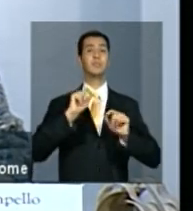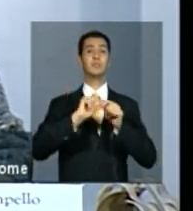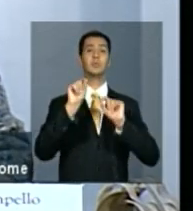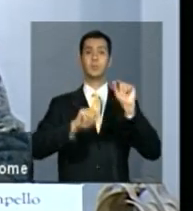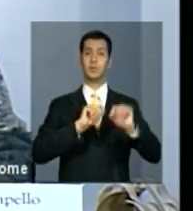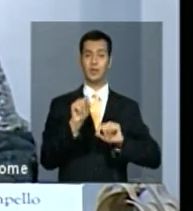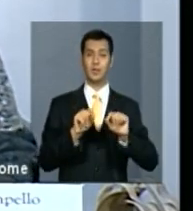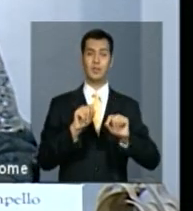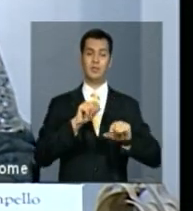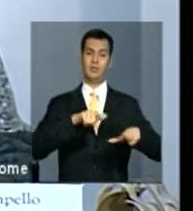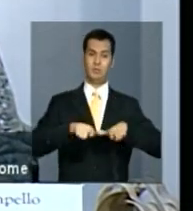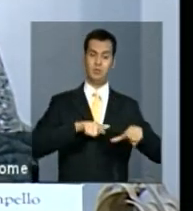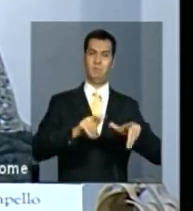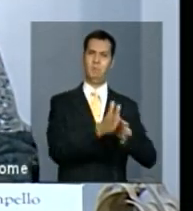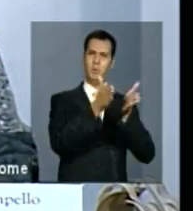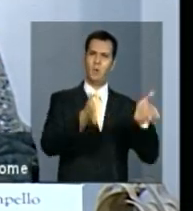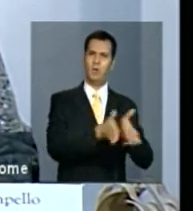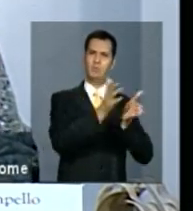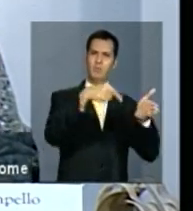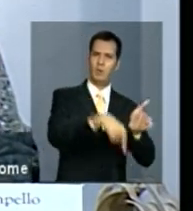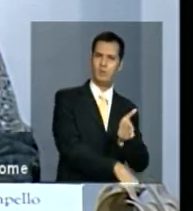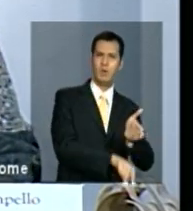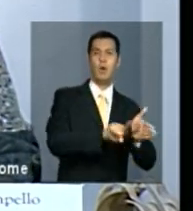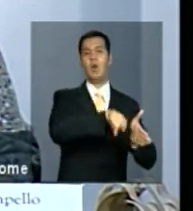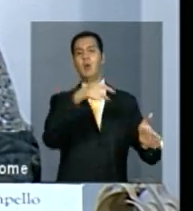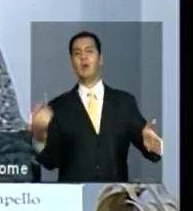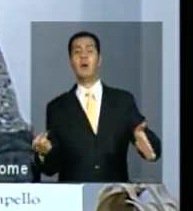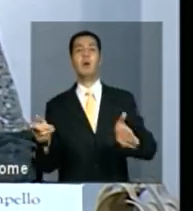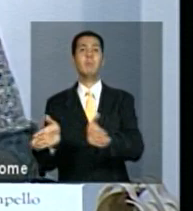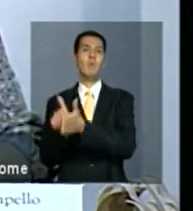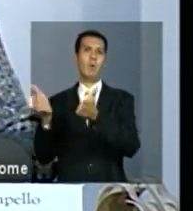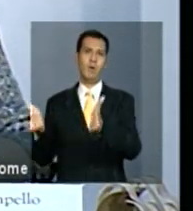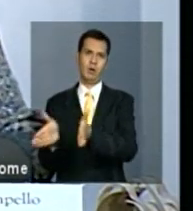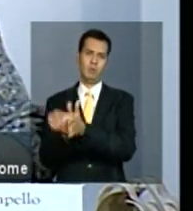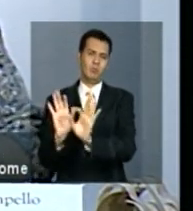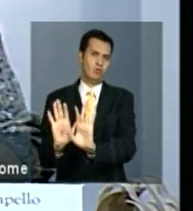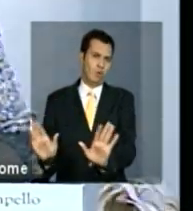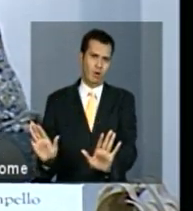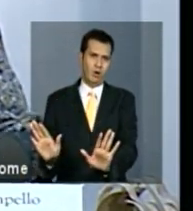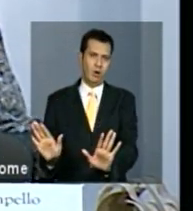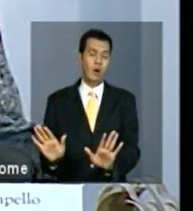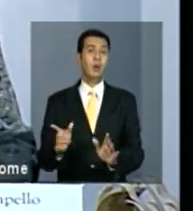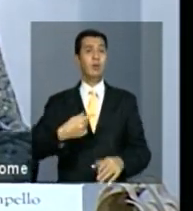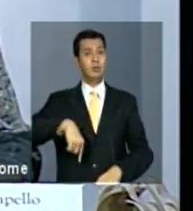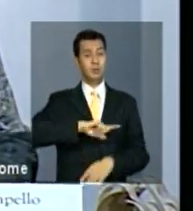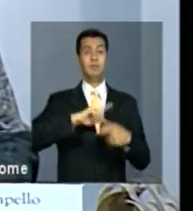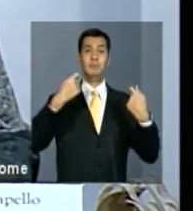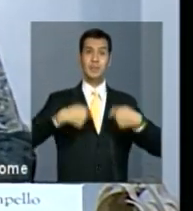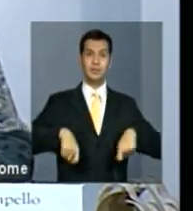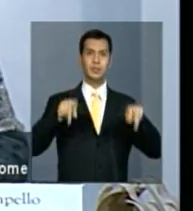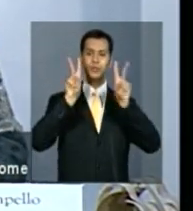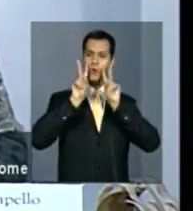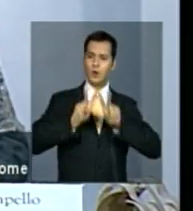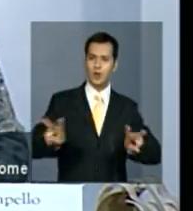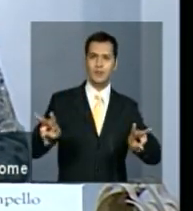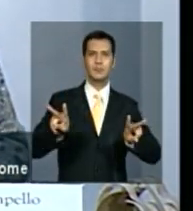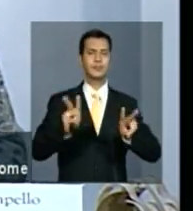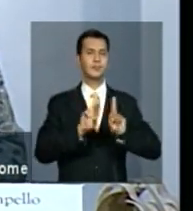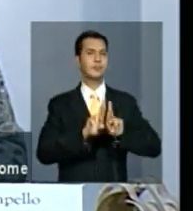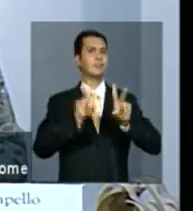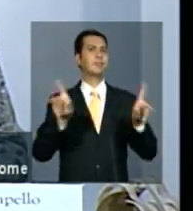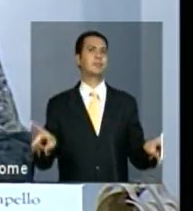extrema pobreza ou trabalhar com a pobreza né a ideia de que a gente possa ter um olhar diferenciado paraa extrema